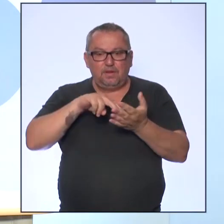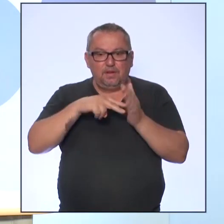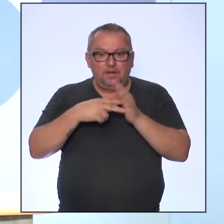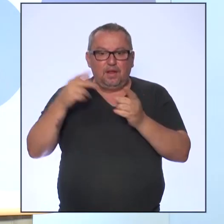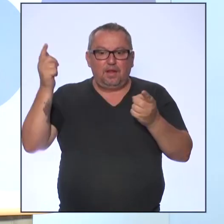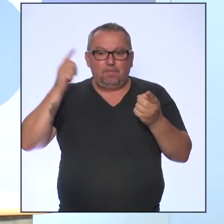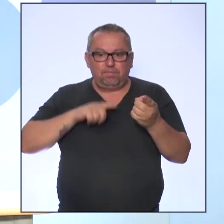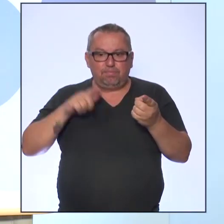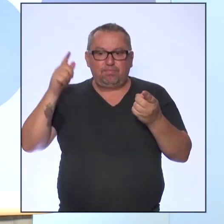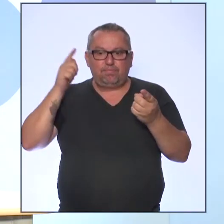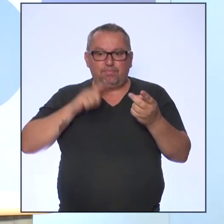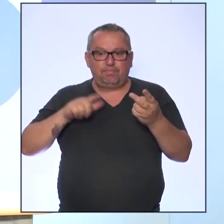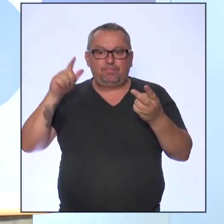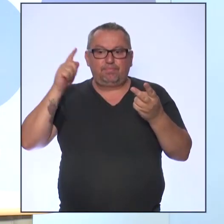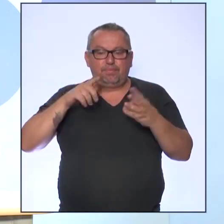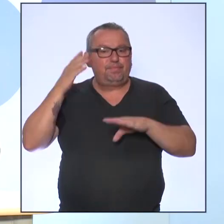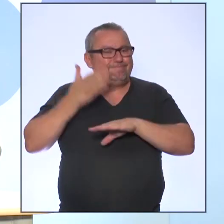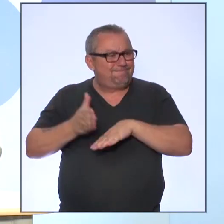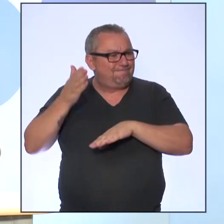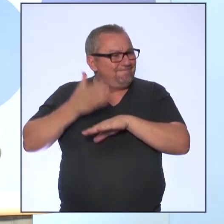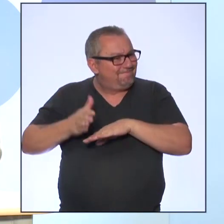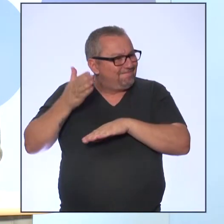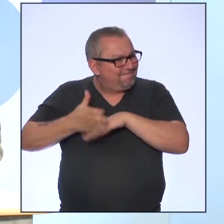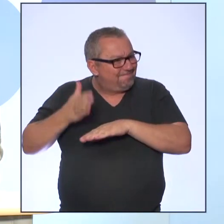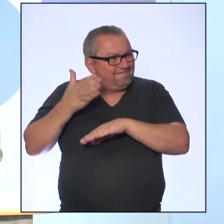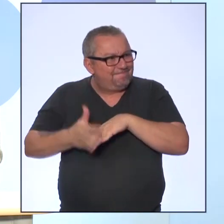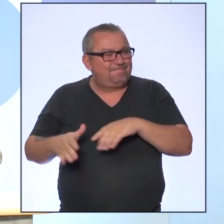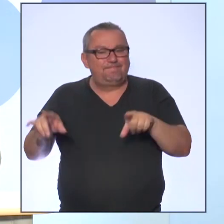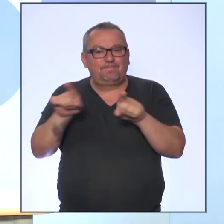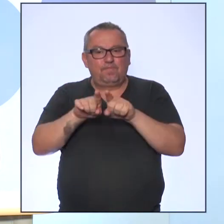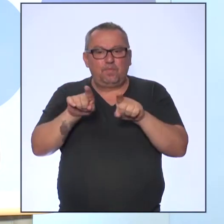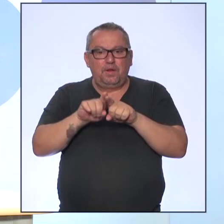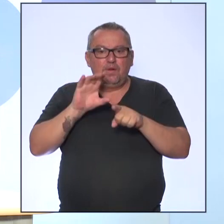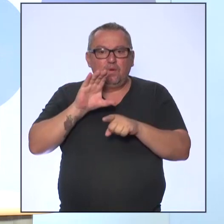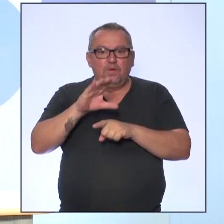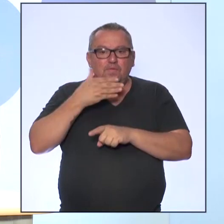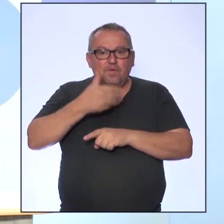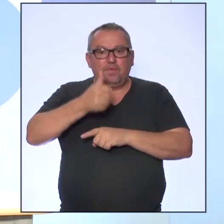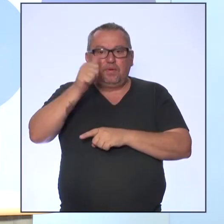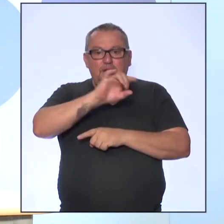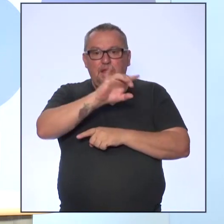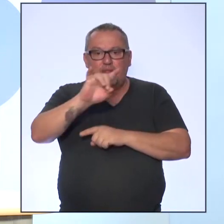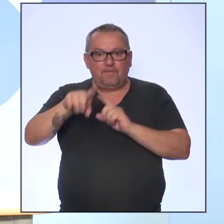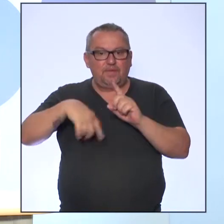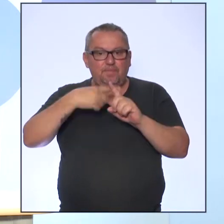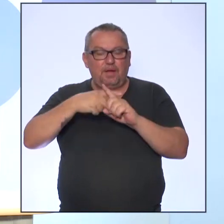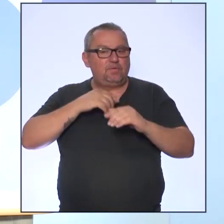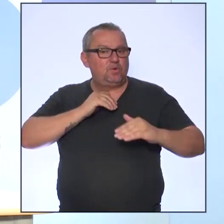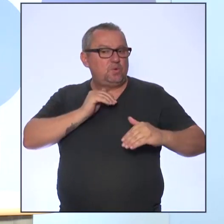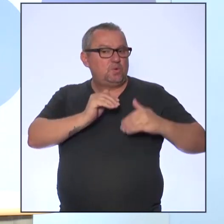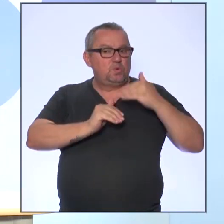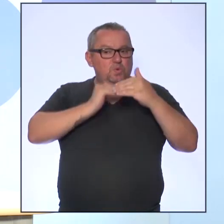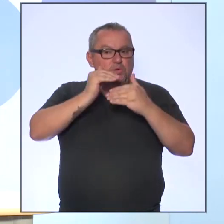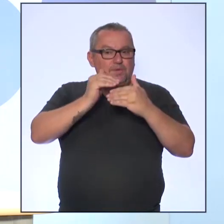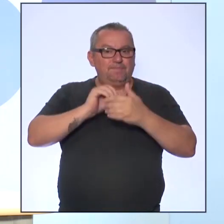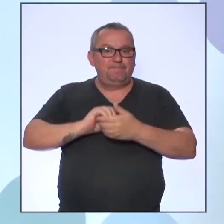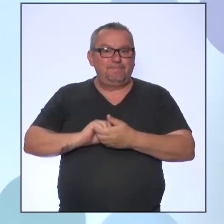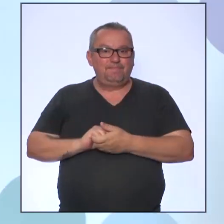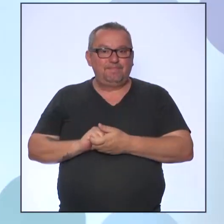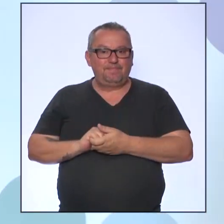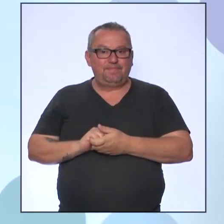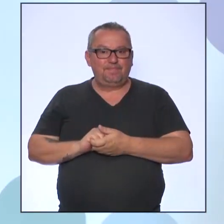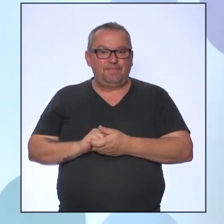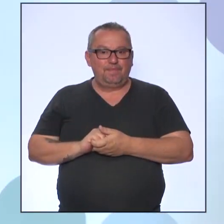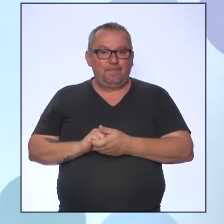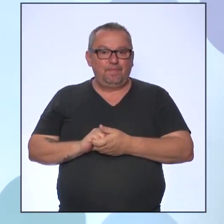e treino, repetição e treino. E com isso ele vai melhorando cada vez mais o seu desempenho.